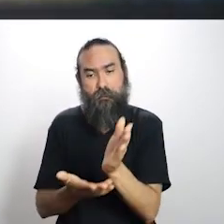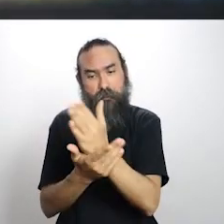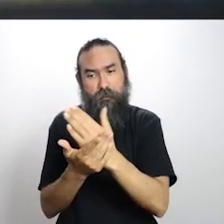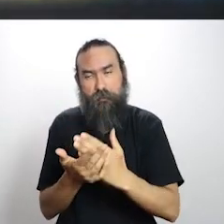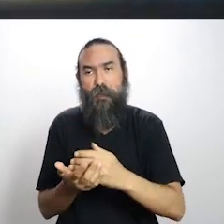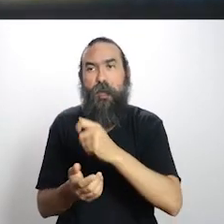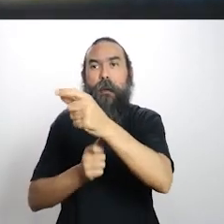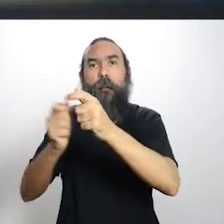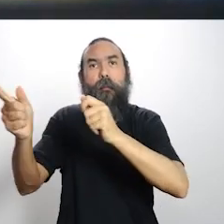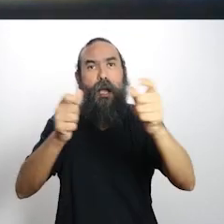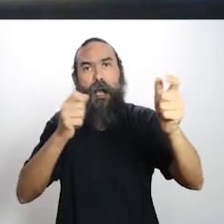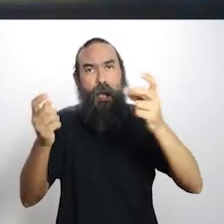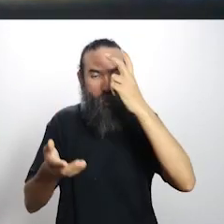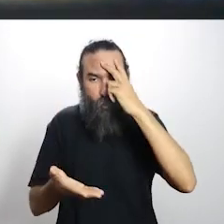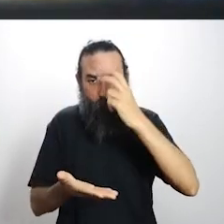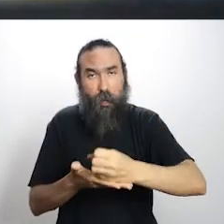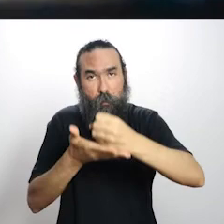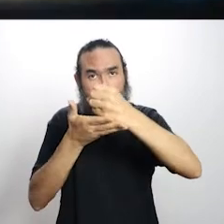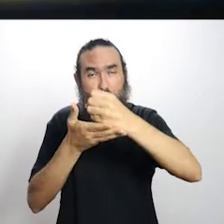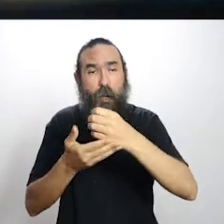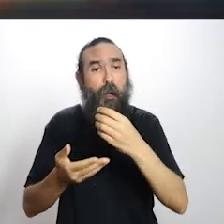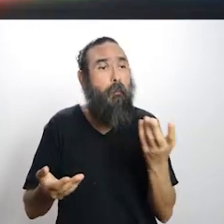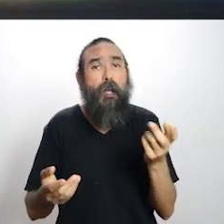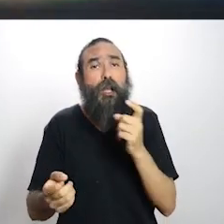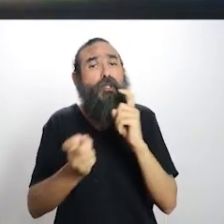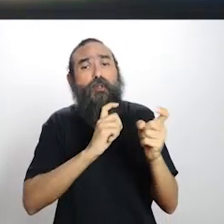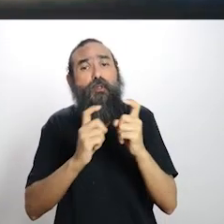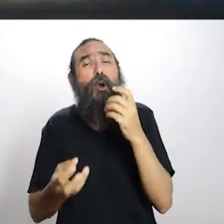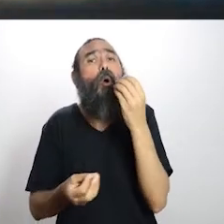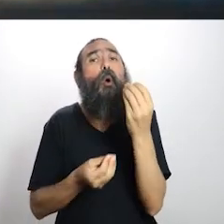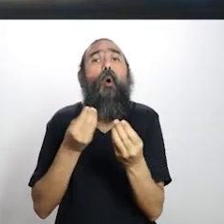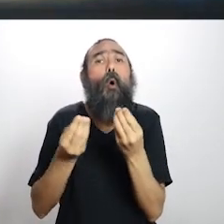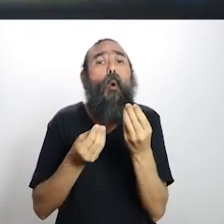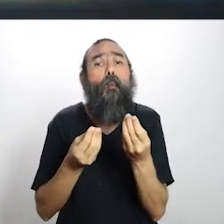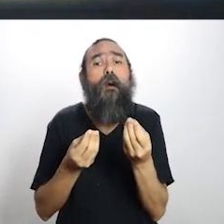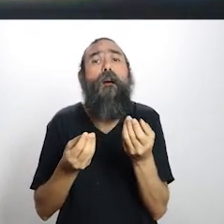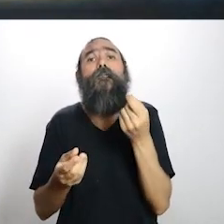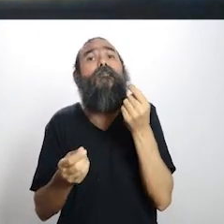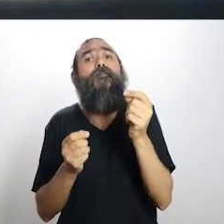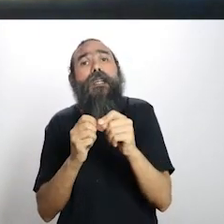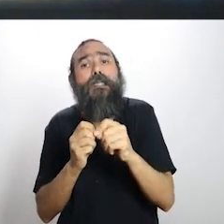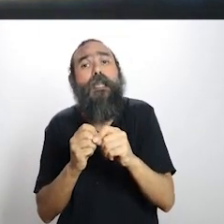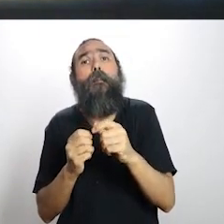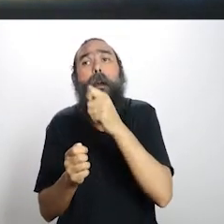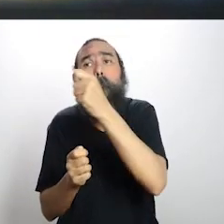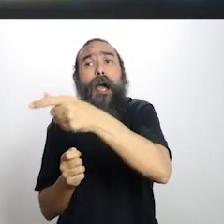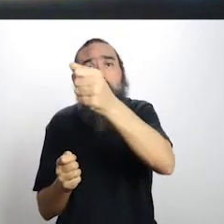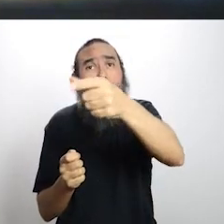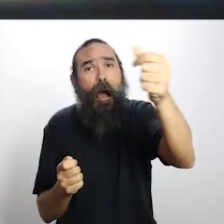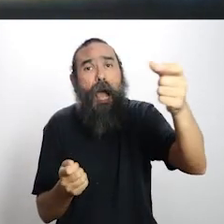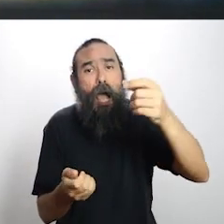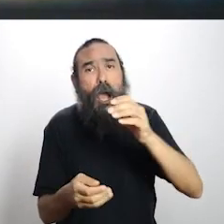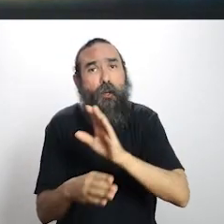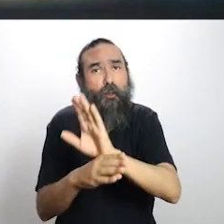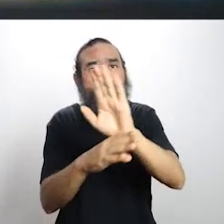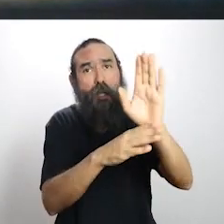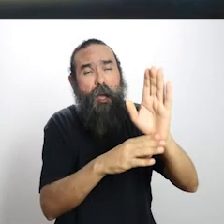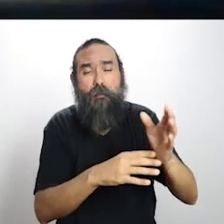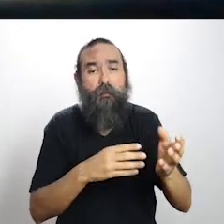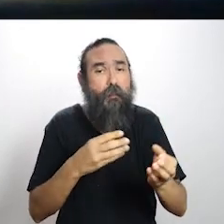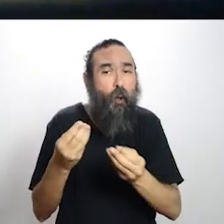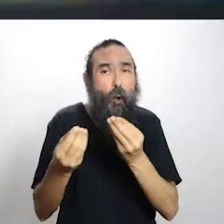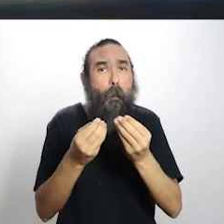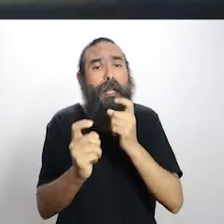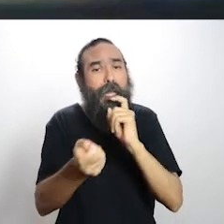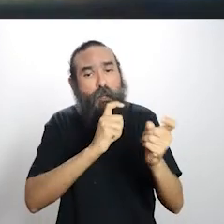estabelecidas sobre como vai se dar esse pagamento, obviamente, depende da regulamentação e também da regulamentação que